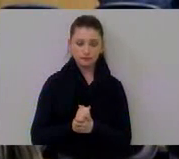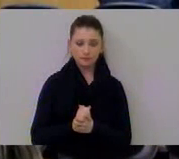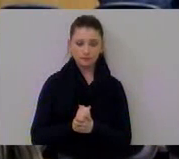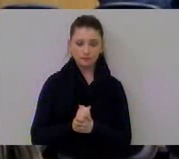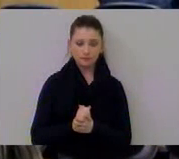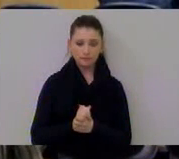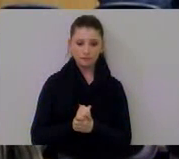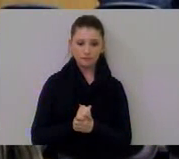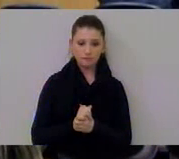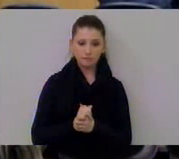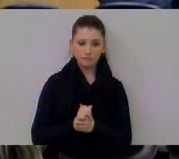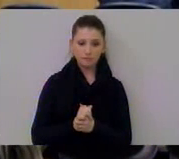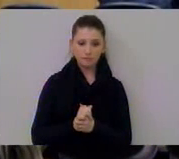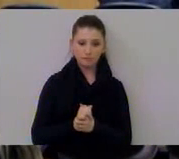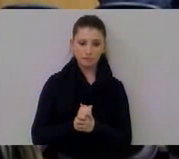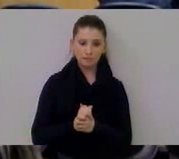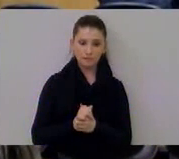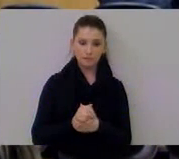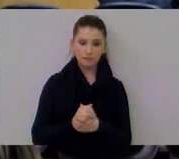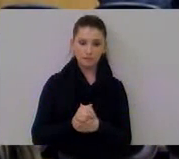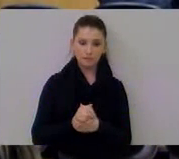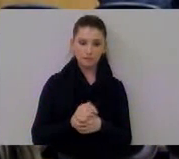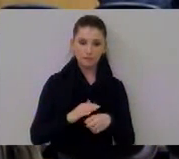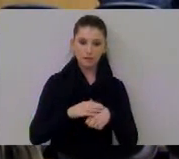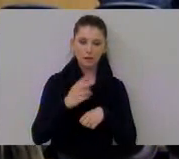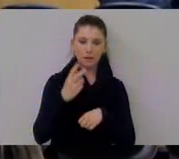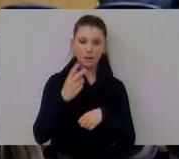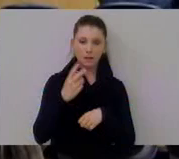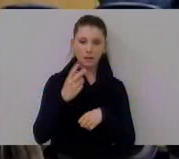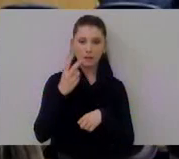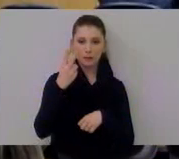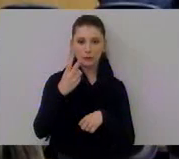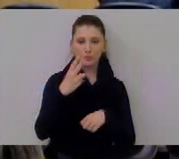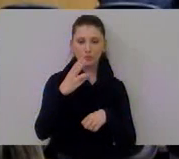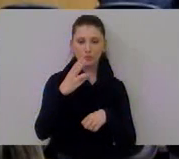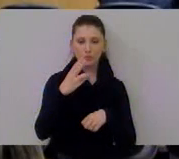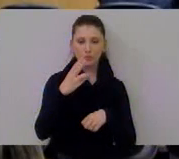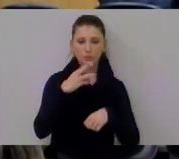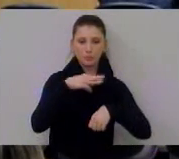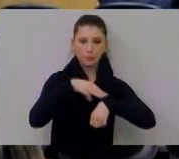Mais dois minutos, vereador Vanderlei Zilli.